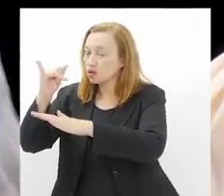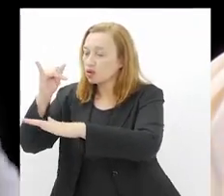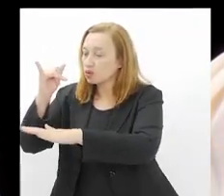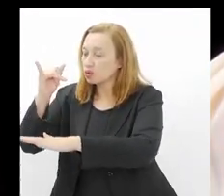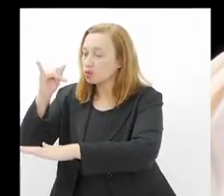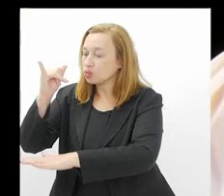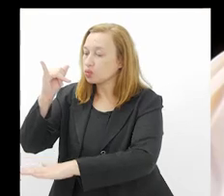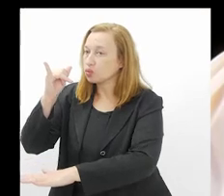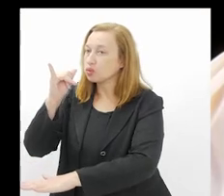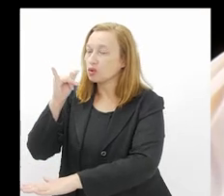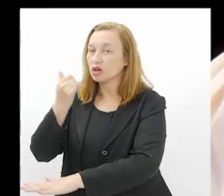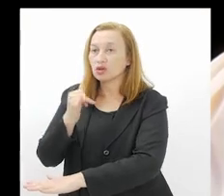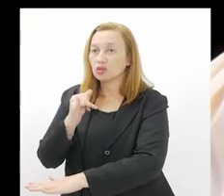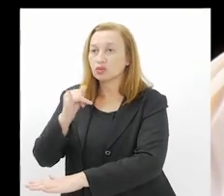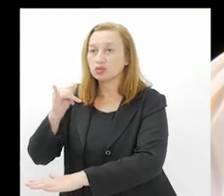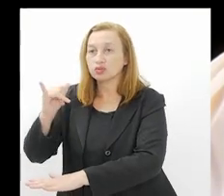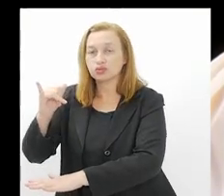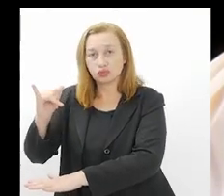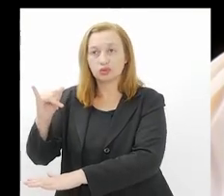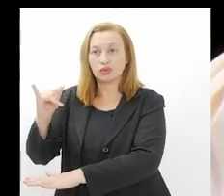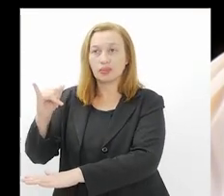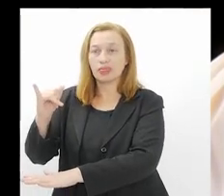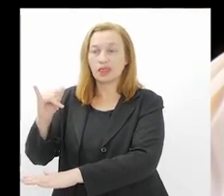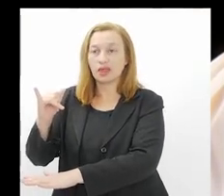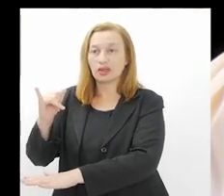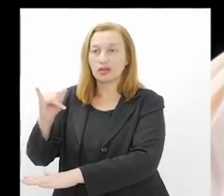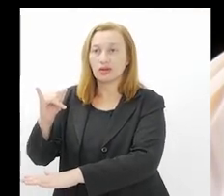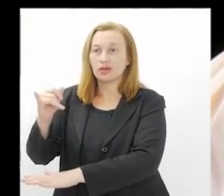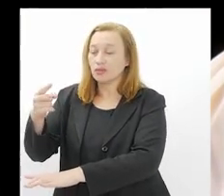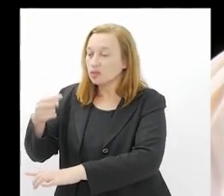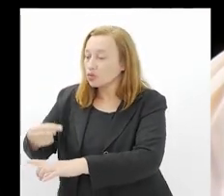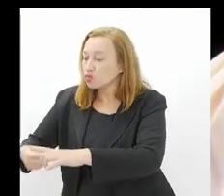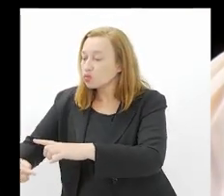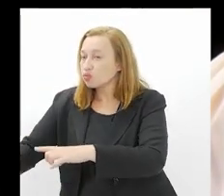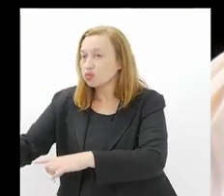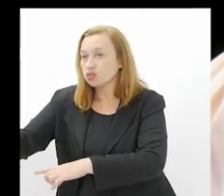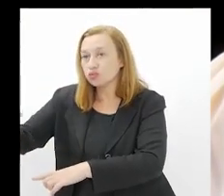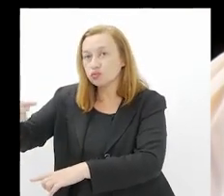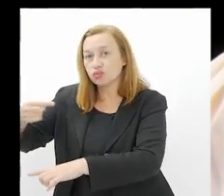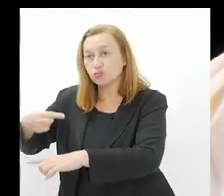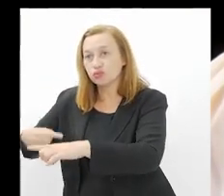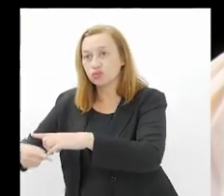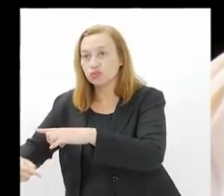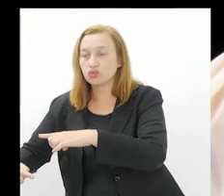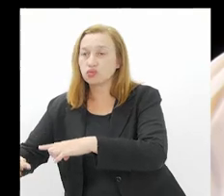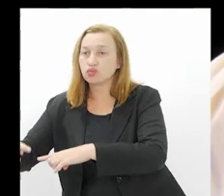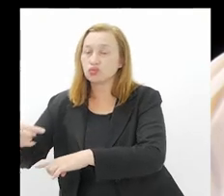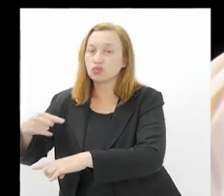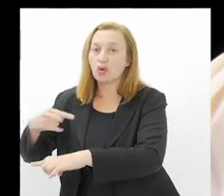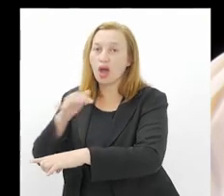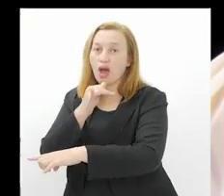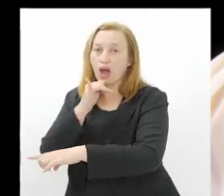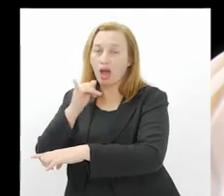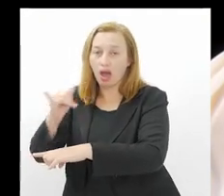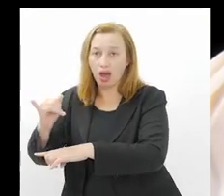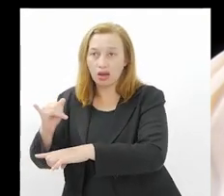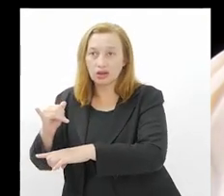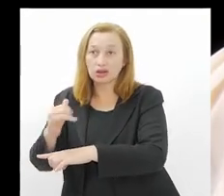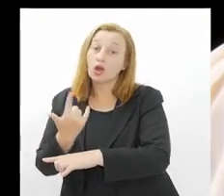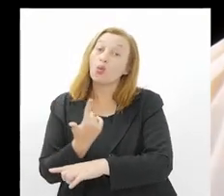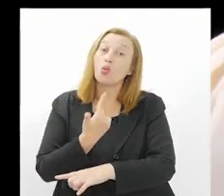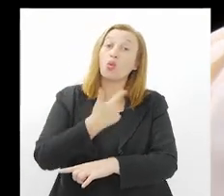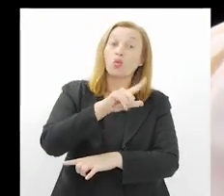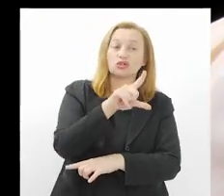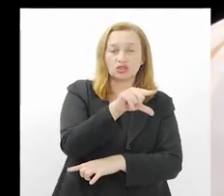esvaziar o reservatório e aquela água que sai, ela vai movimentar uma turbina. E essa turbina vai